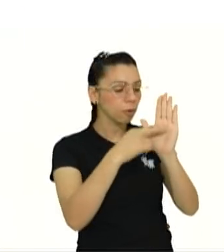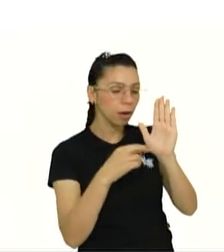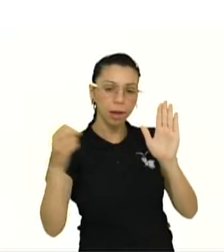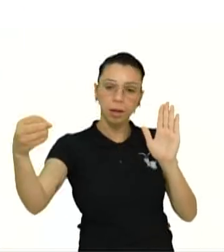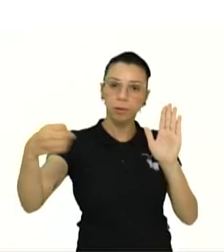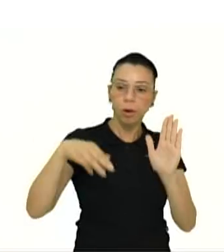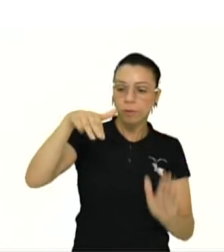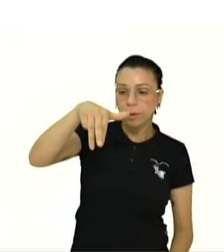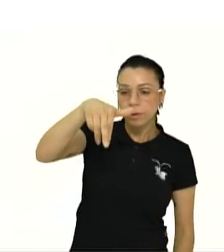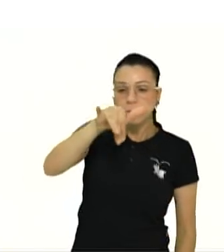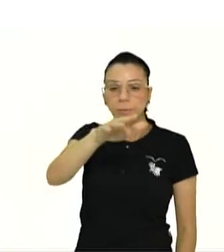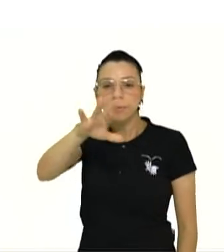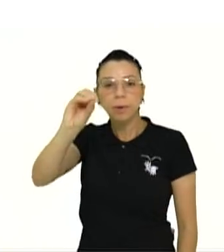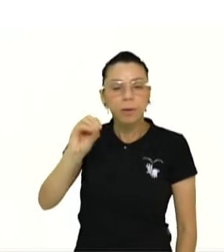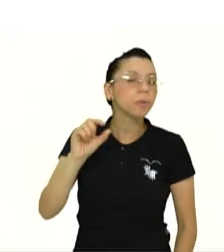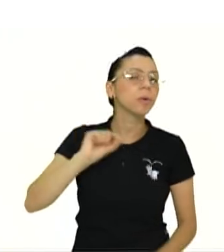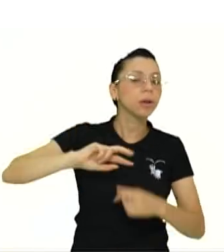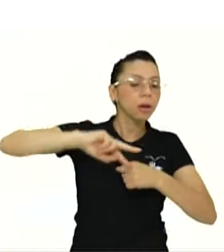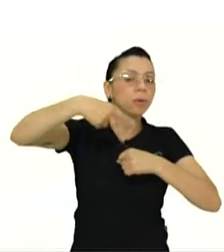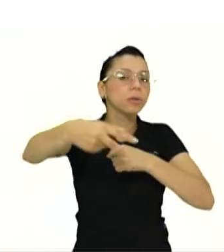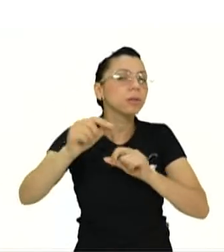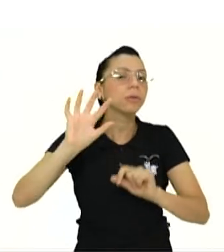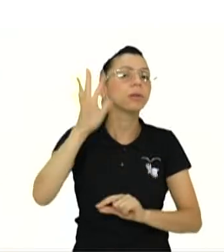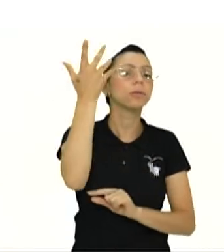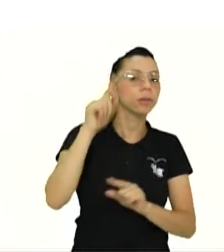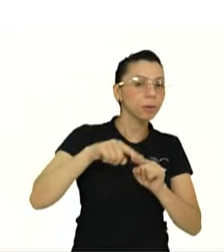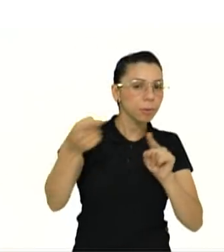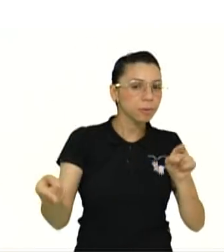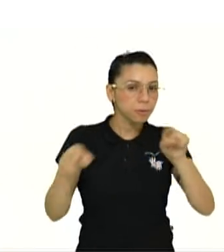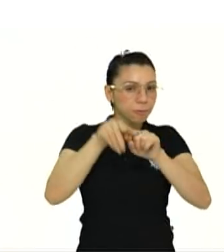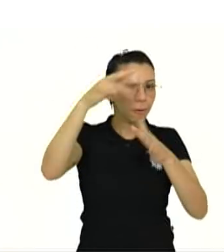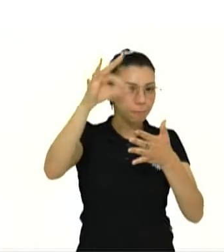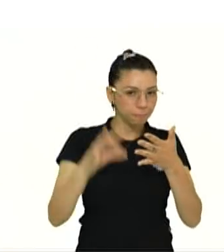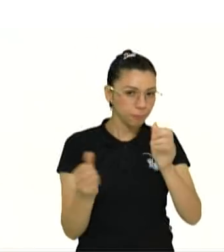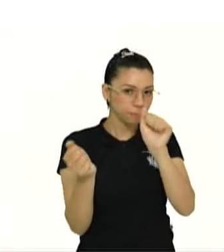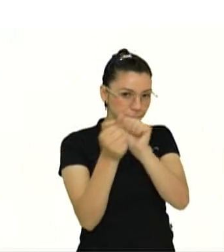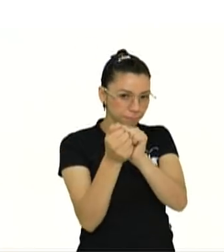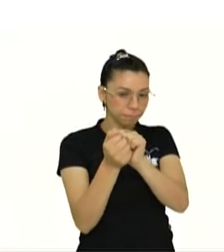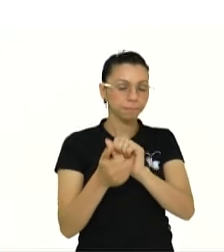Quem foram as consequências? Daqui a pouquinho nós voltamos, corrigimos juntos.